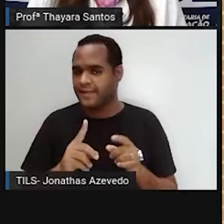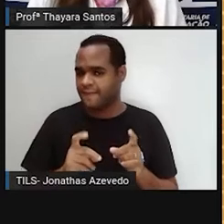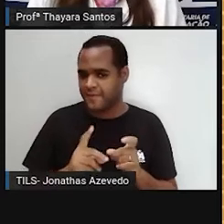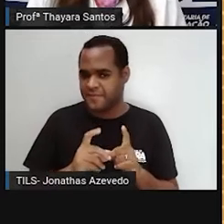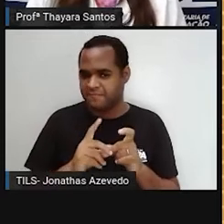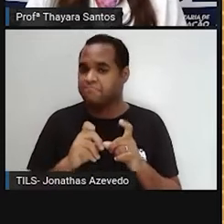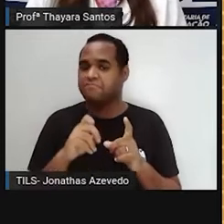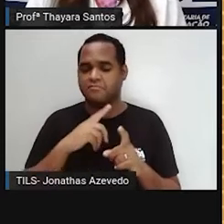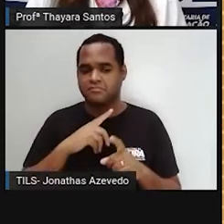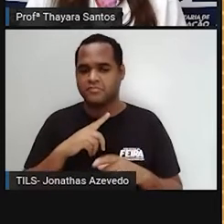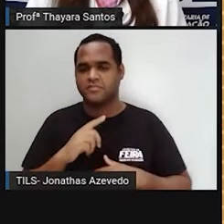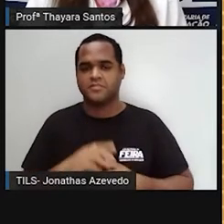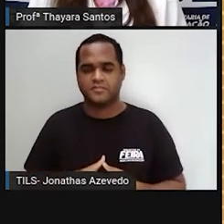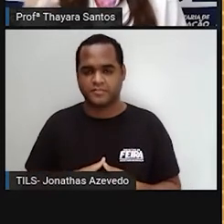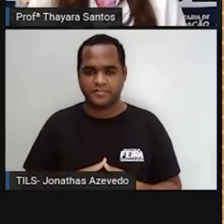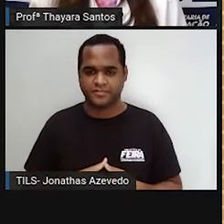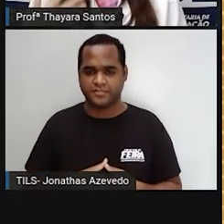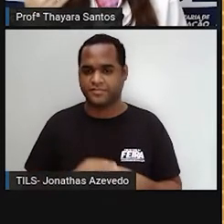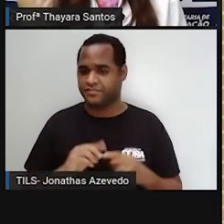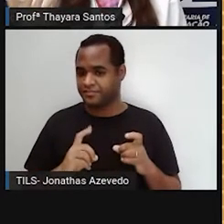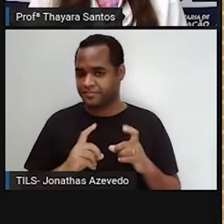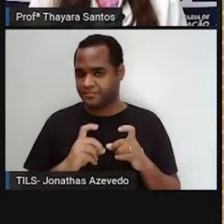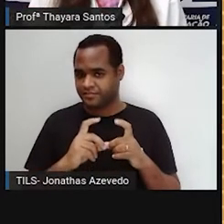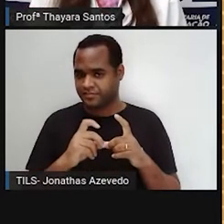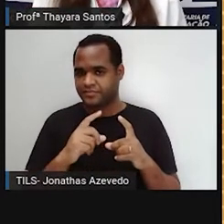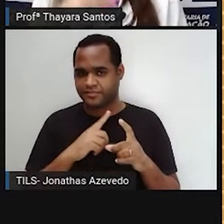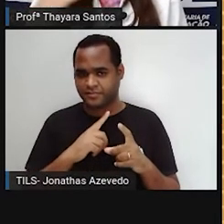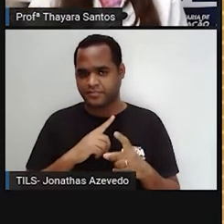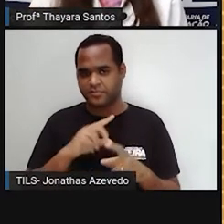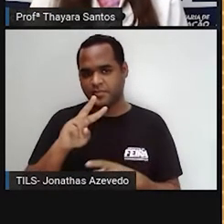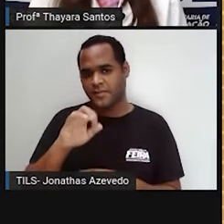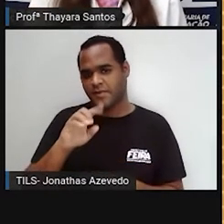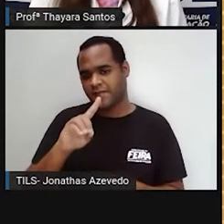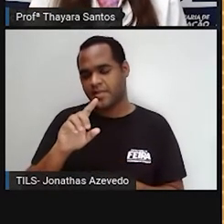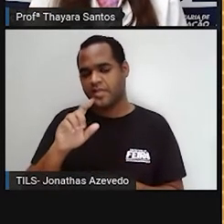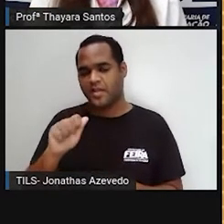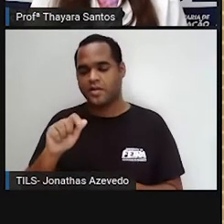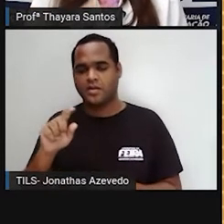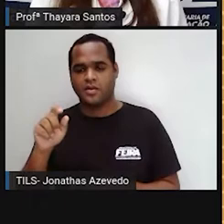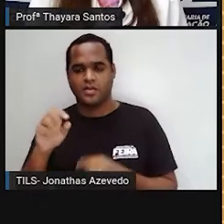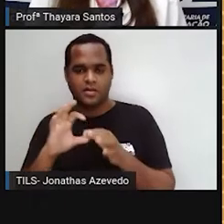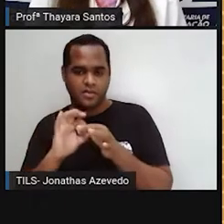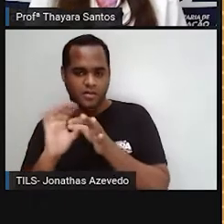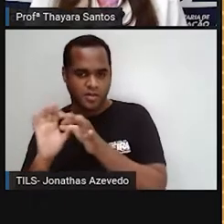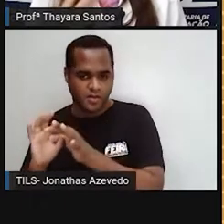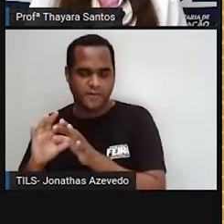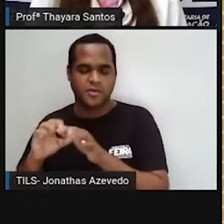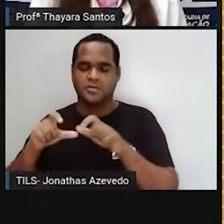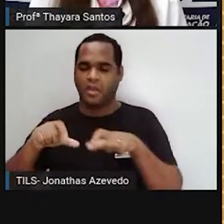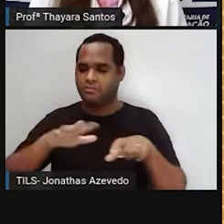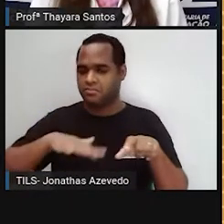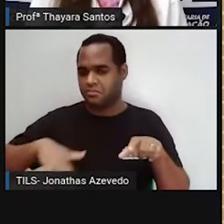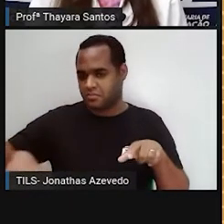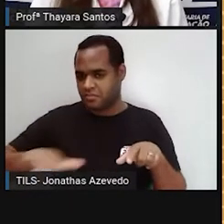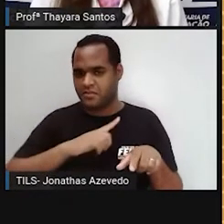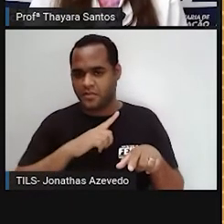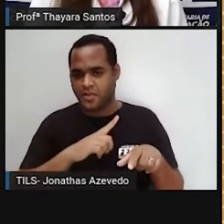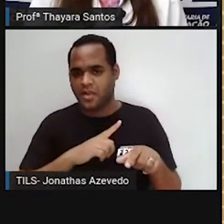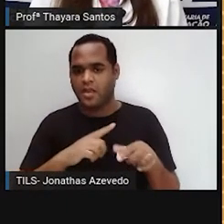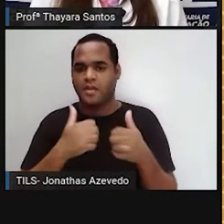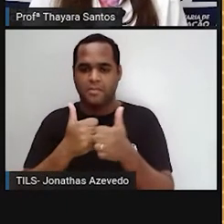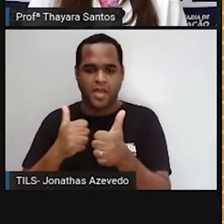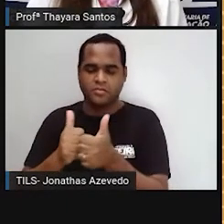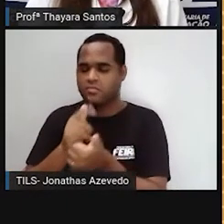coloquei para vocês. Esse verme aqui é um verme que a gente chama de vida livre, porque ele vive naturalmente lá nos ambientes, geralmente perto dos